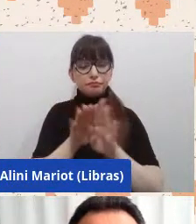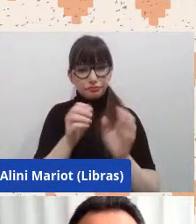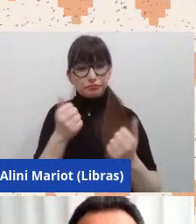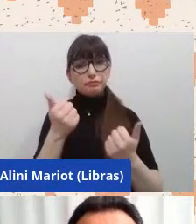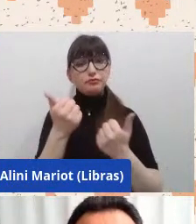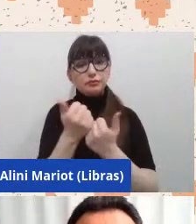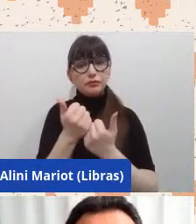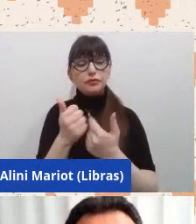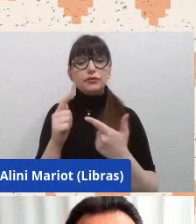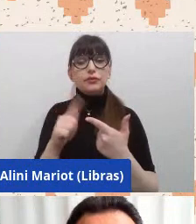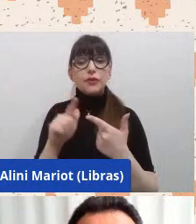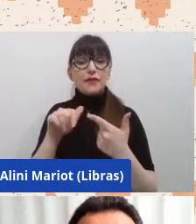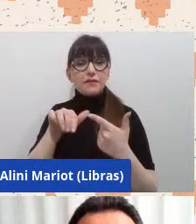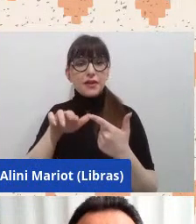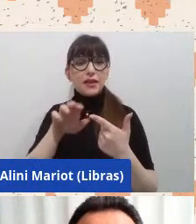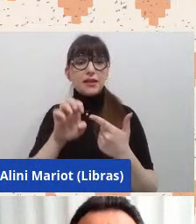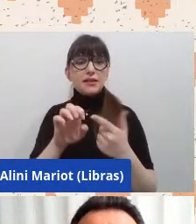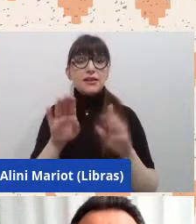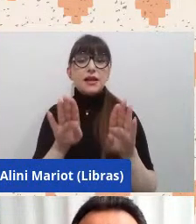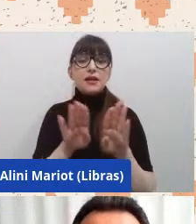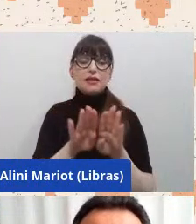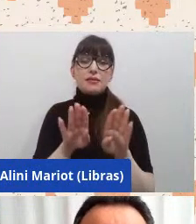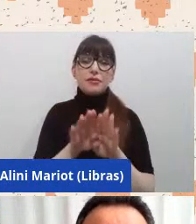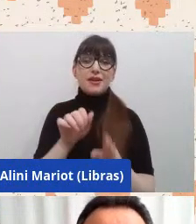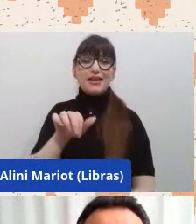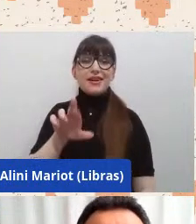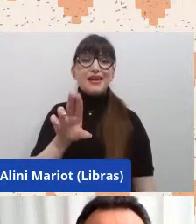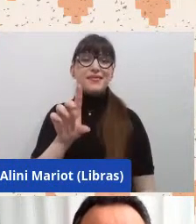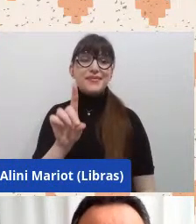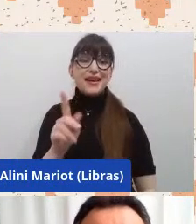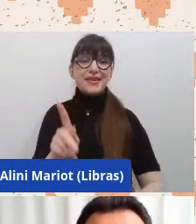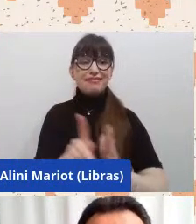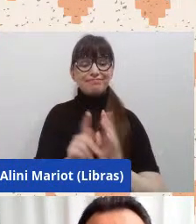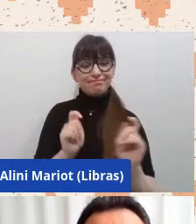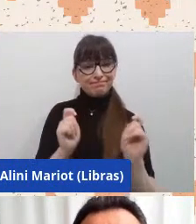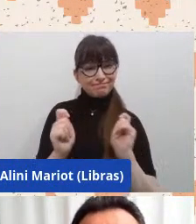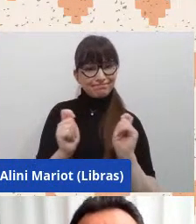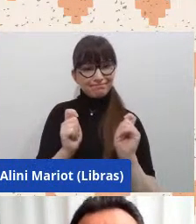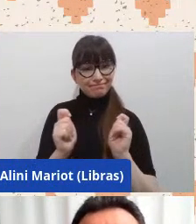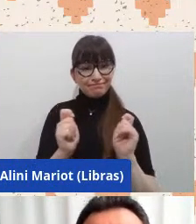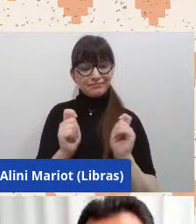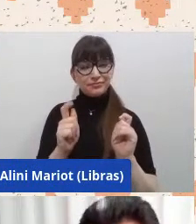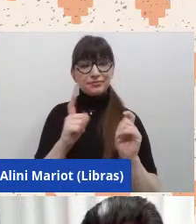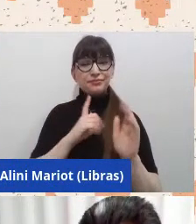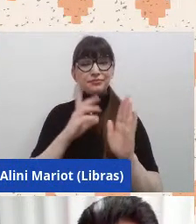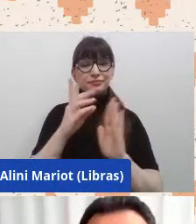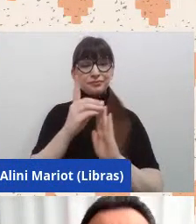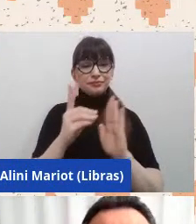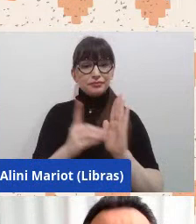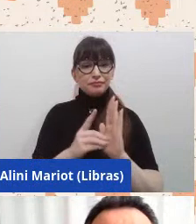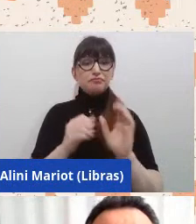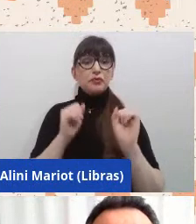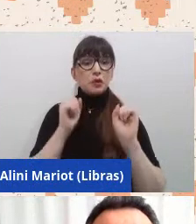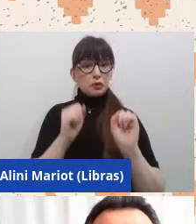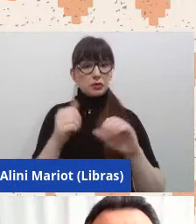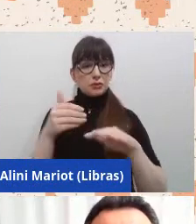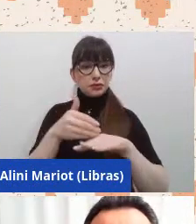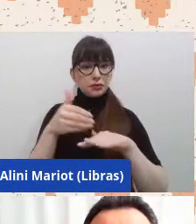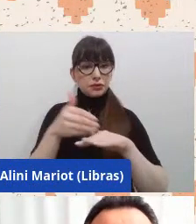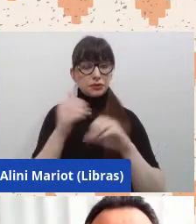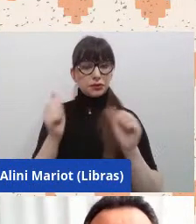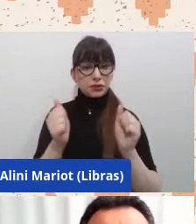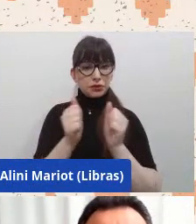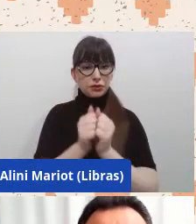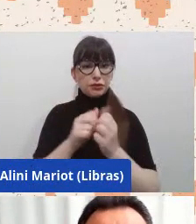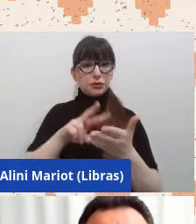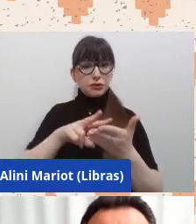Levine e também da ANPEd na negociação para que esse documento pudesse ter sido